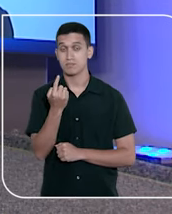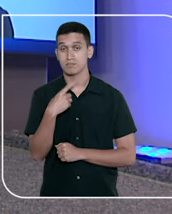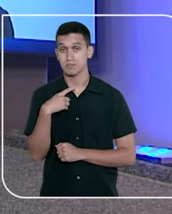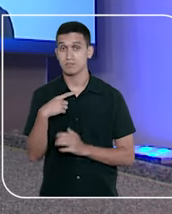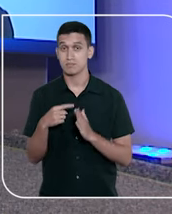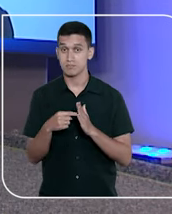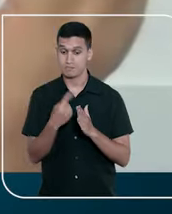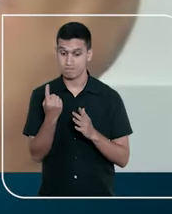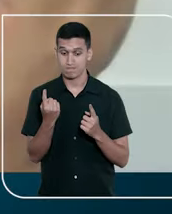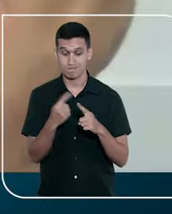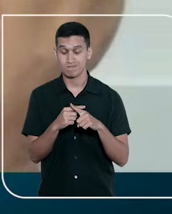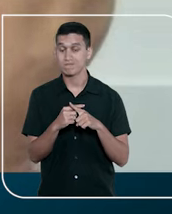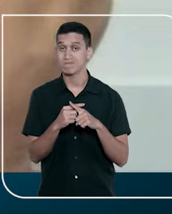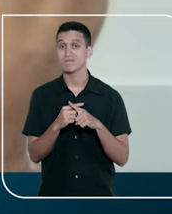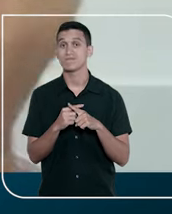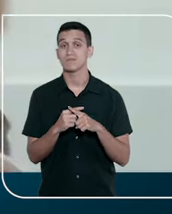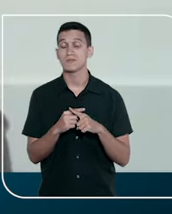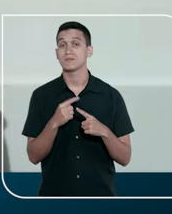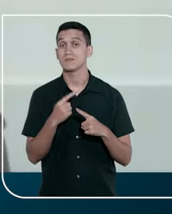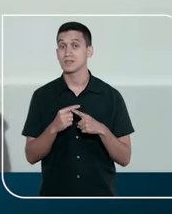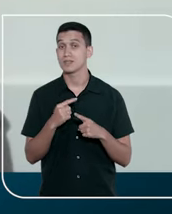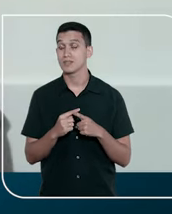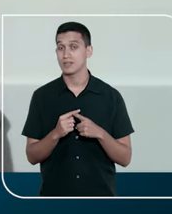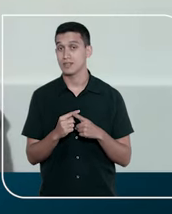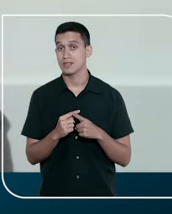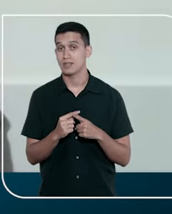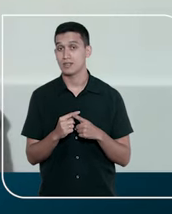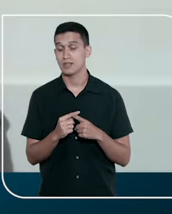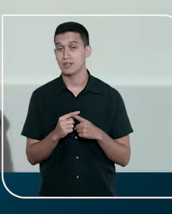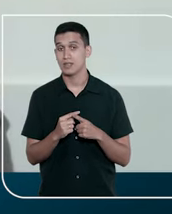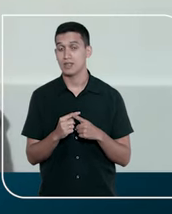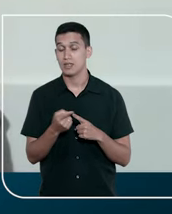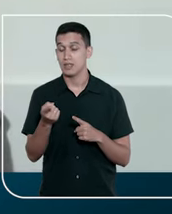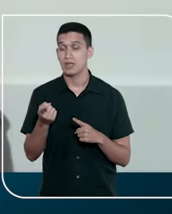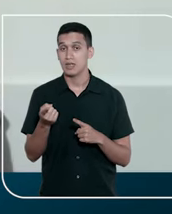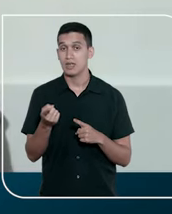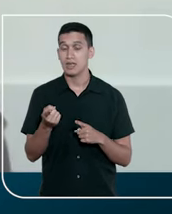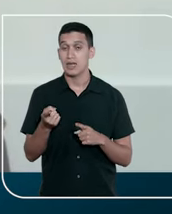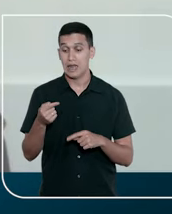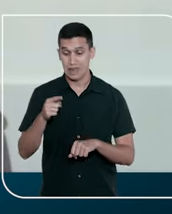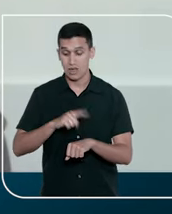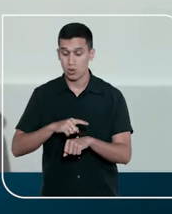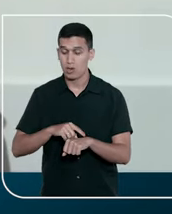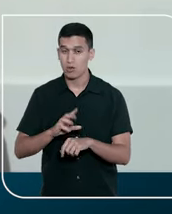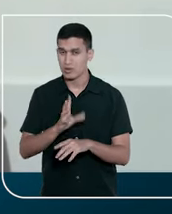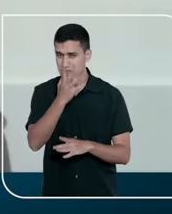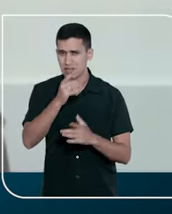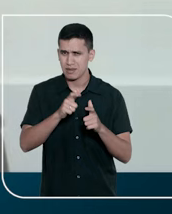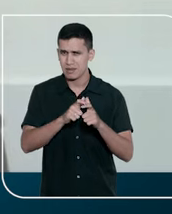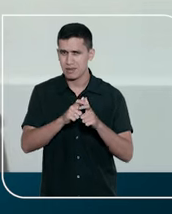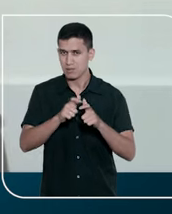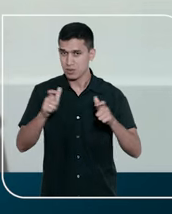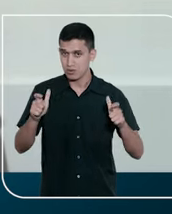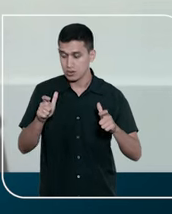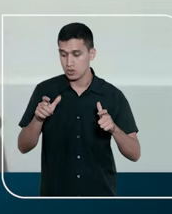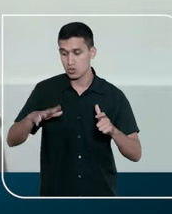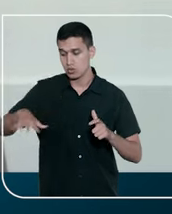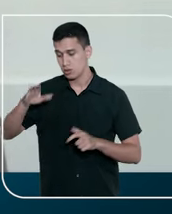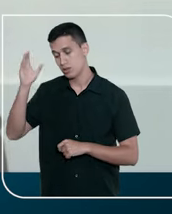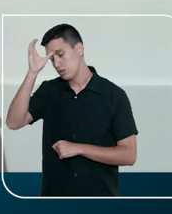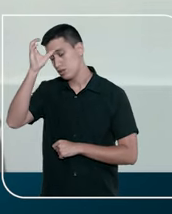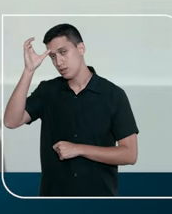vem o primeiro conflito, né? Mas a verdade, na prática, o que acontece é que a maior parte dos consumidores,